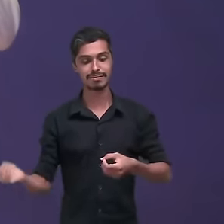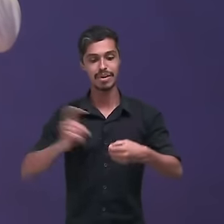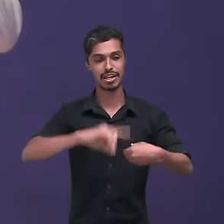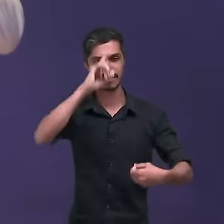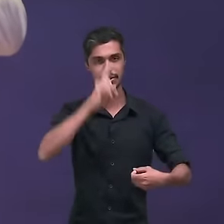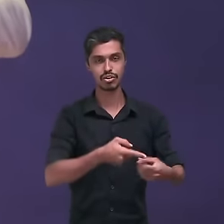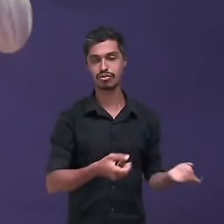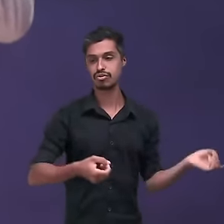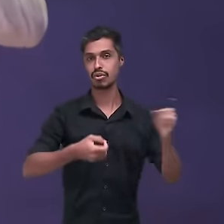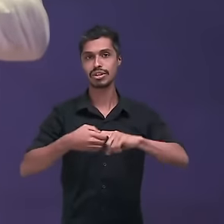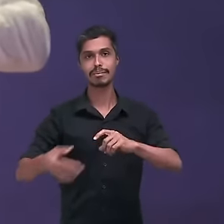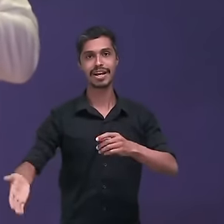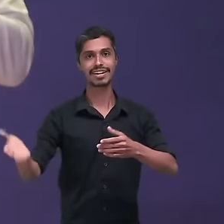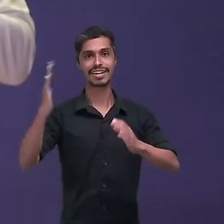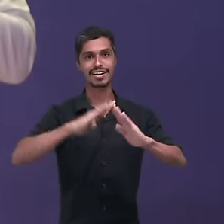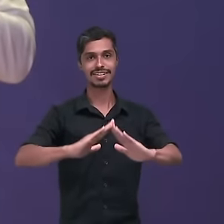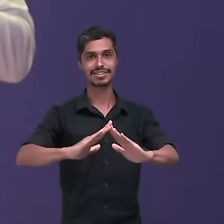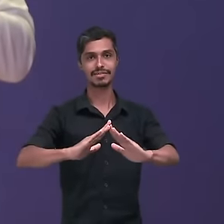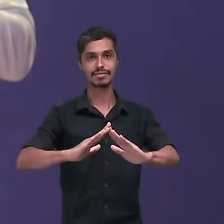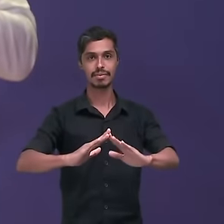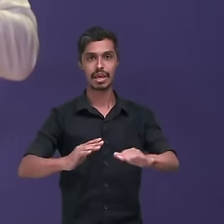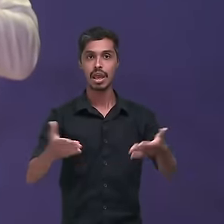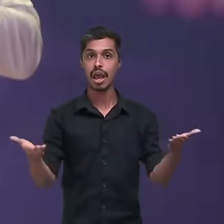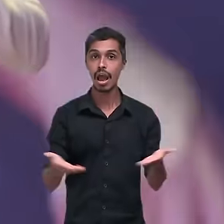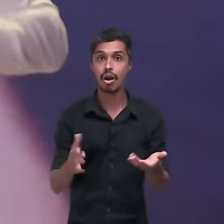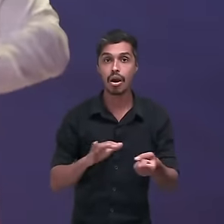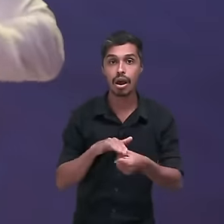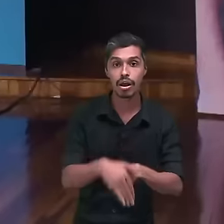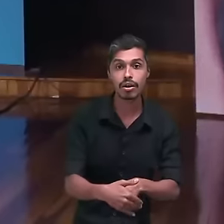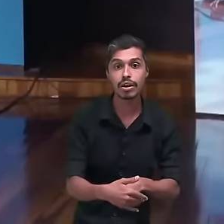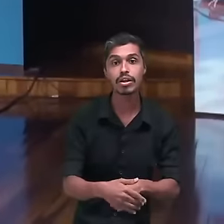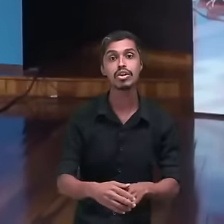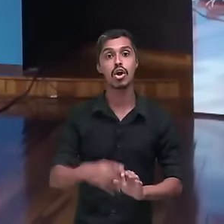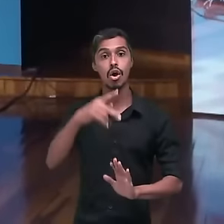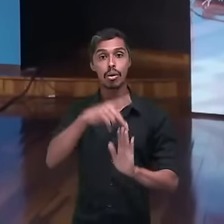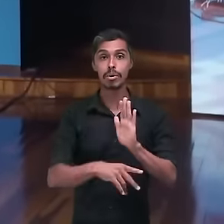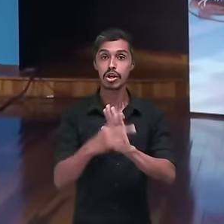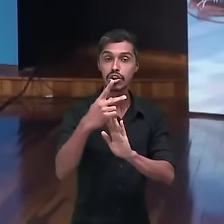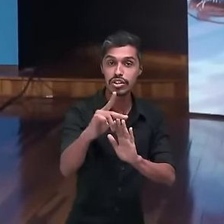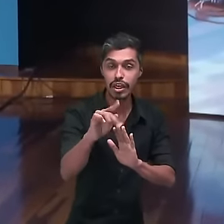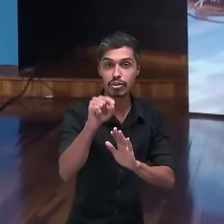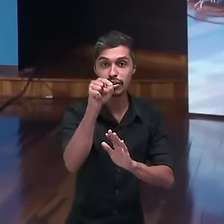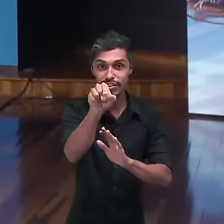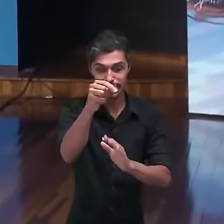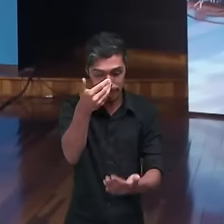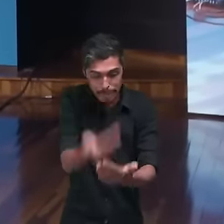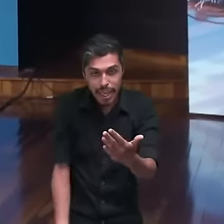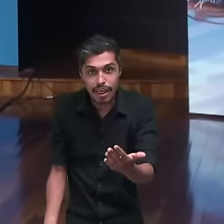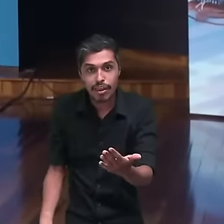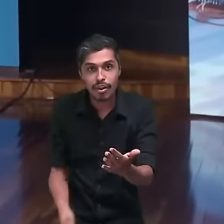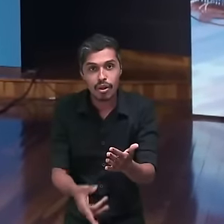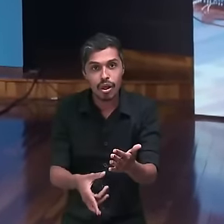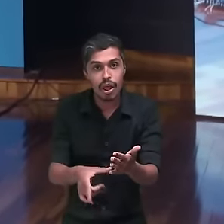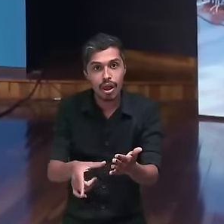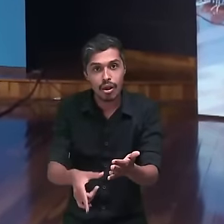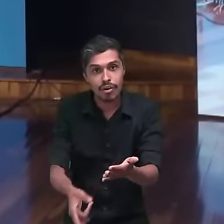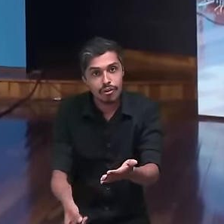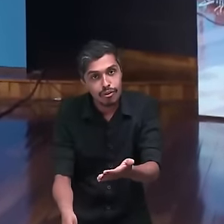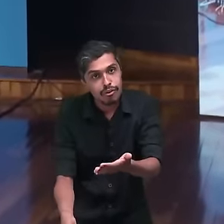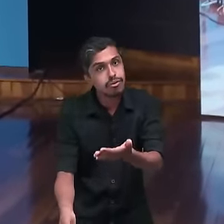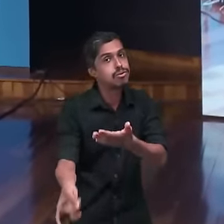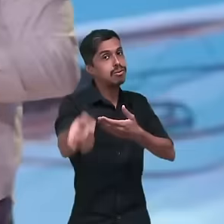casa. Esta noite, o projeto que você perdeu vai voltar para a sua